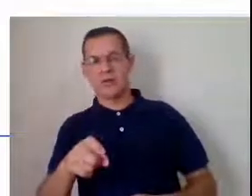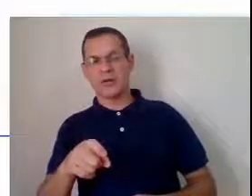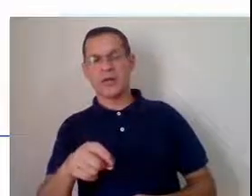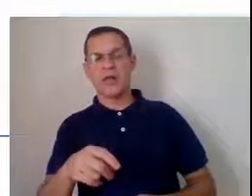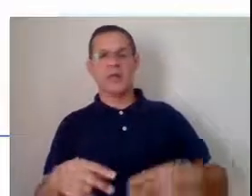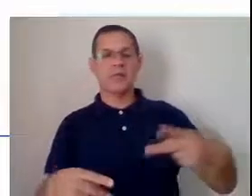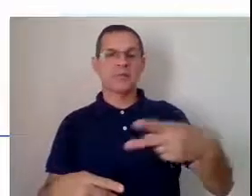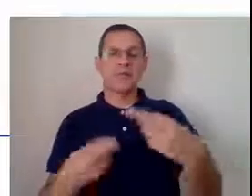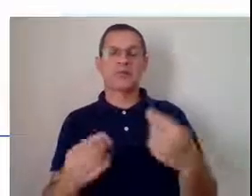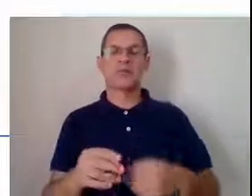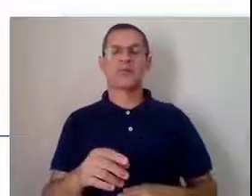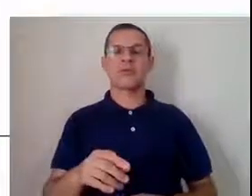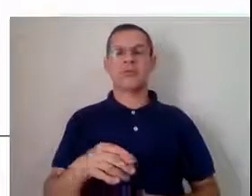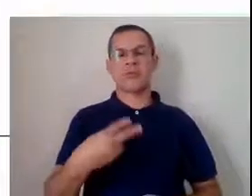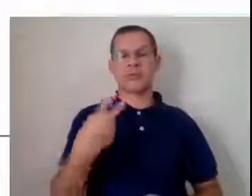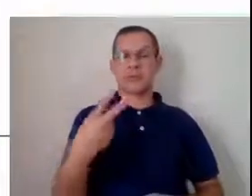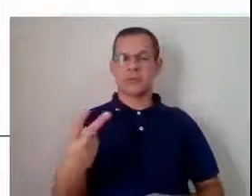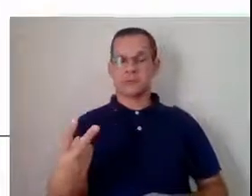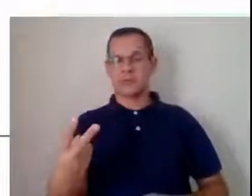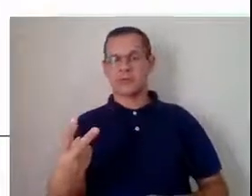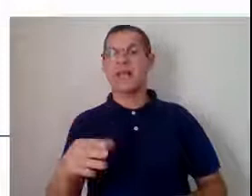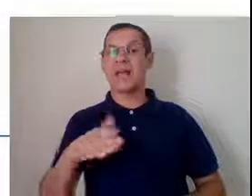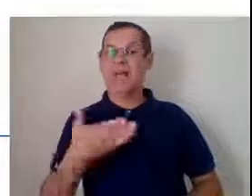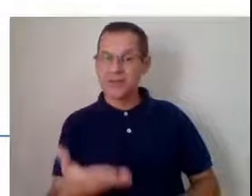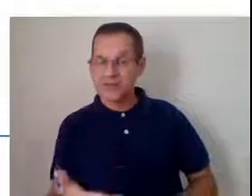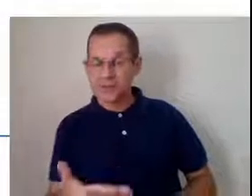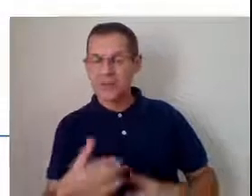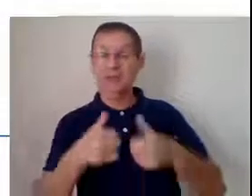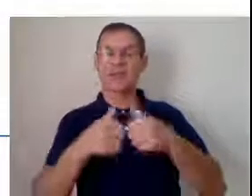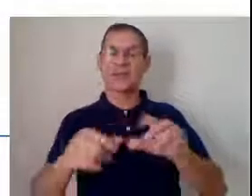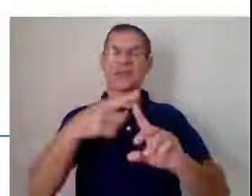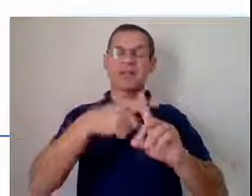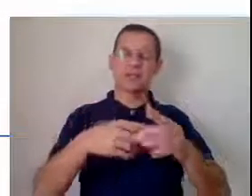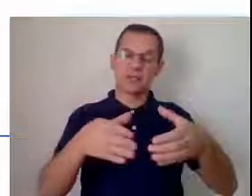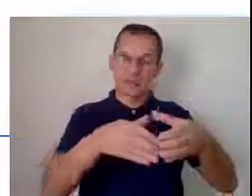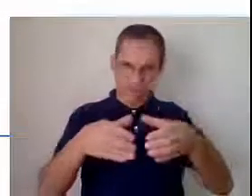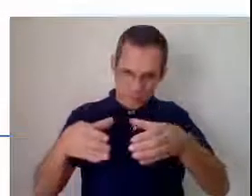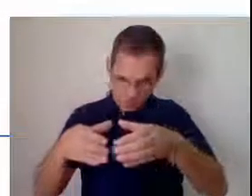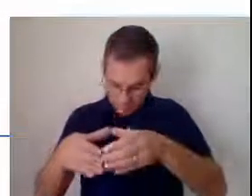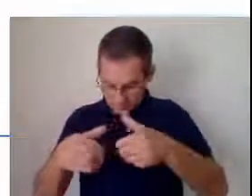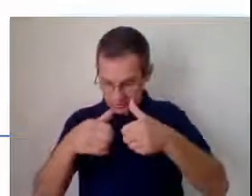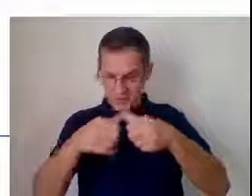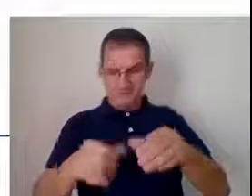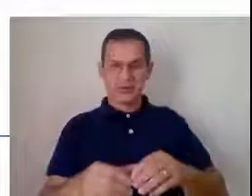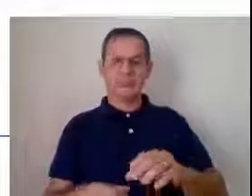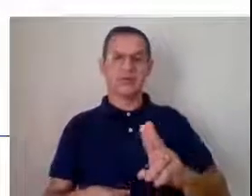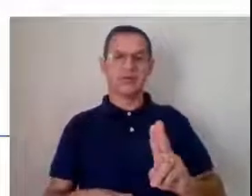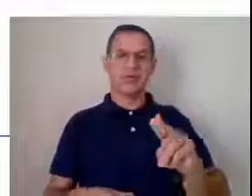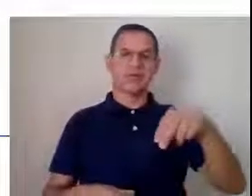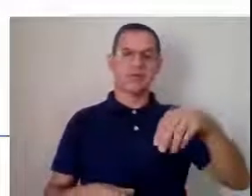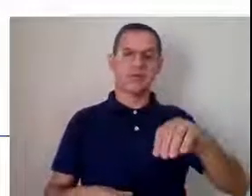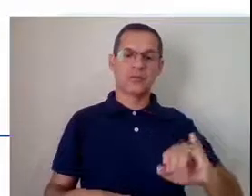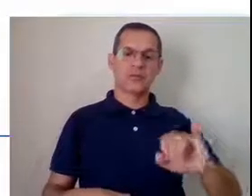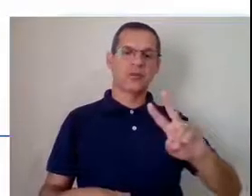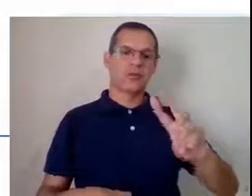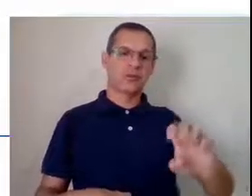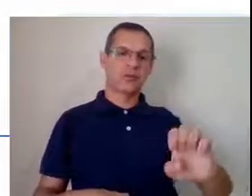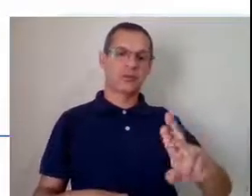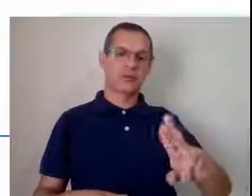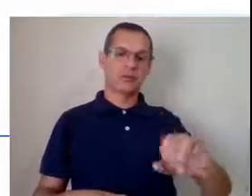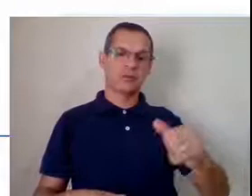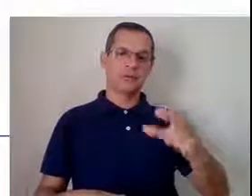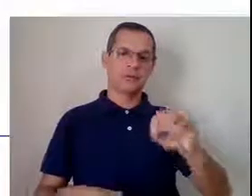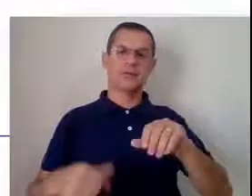menor igual a 2. Então, é deste conjunto, deste universo, que eu